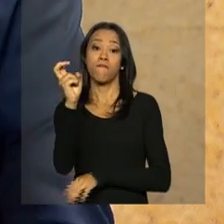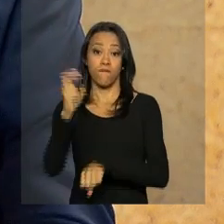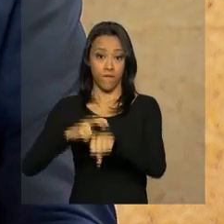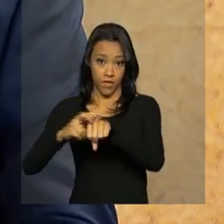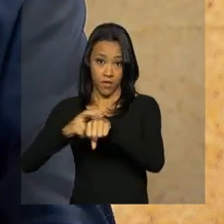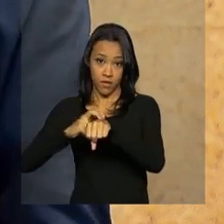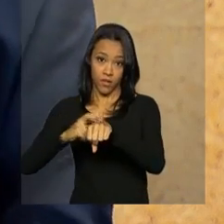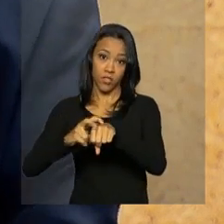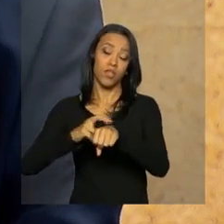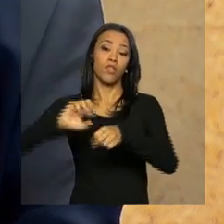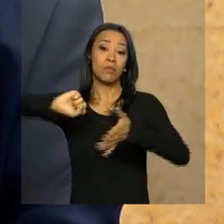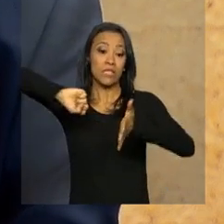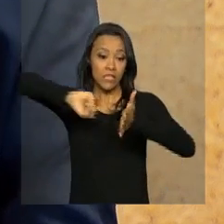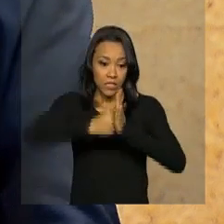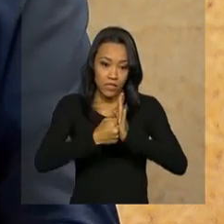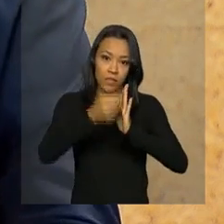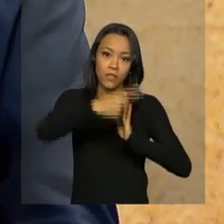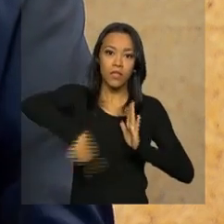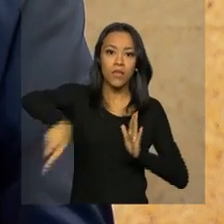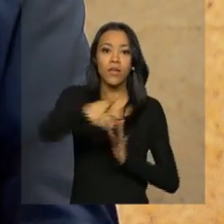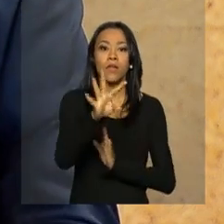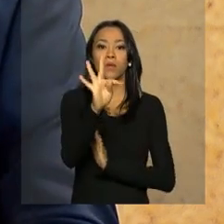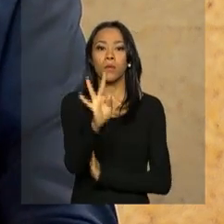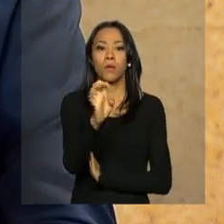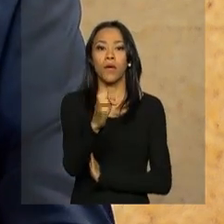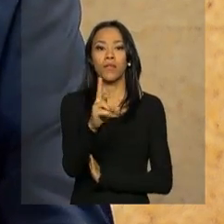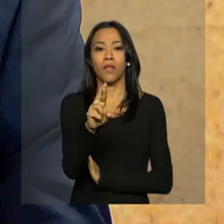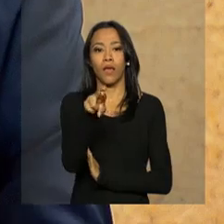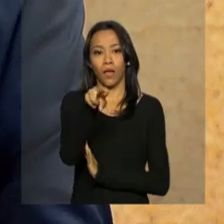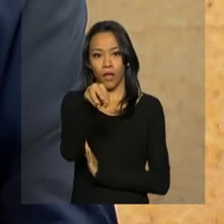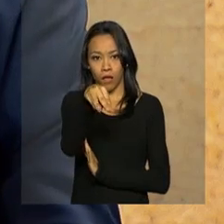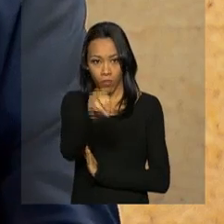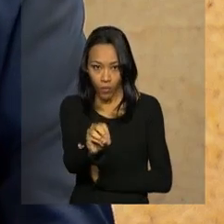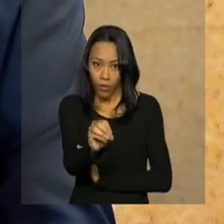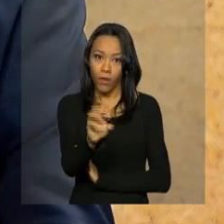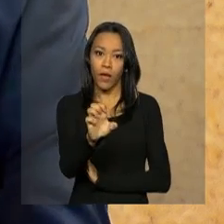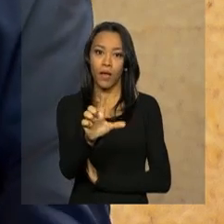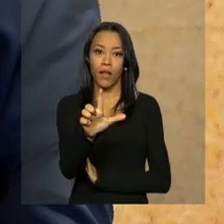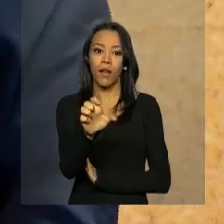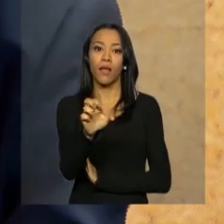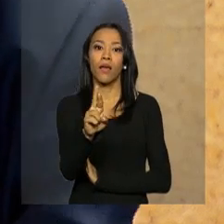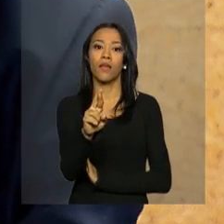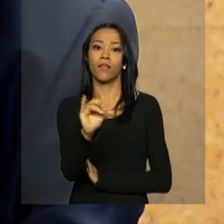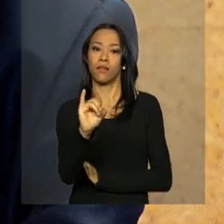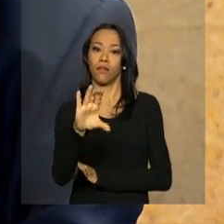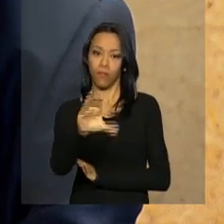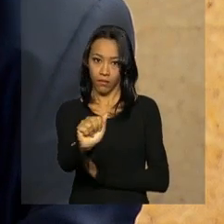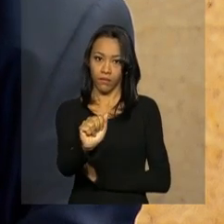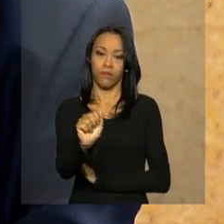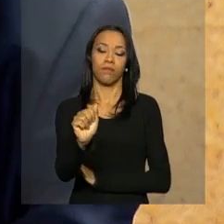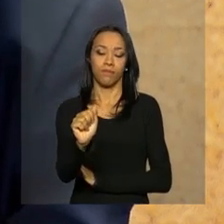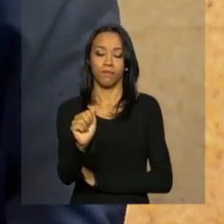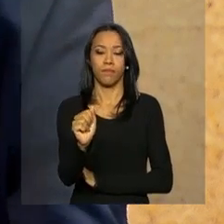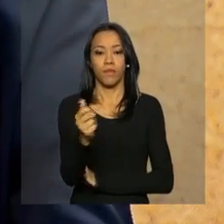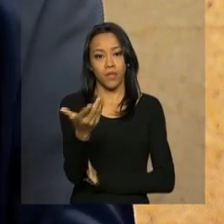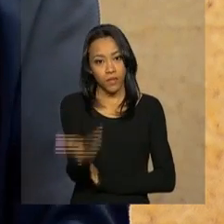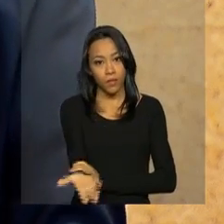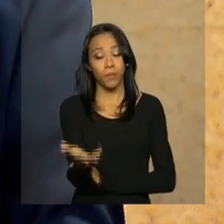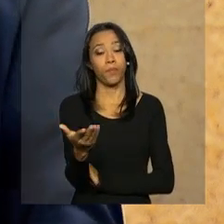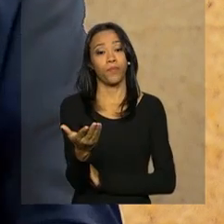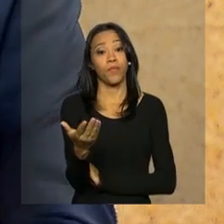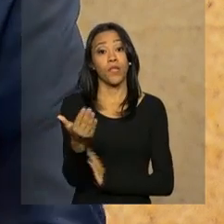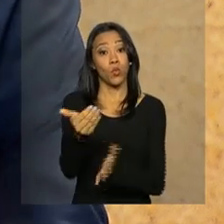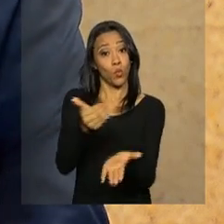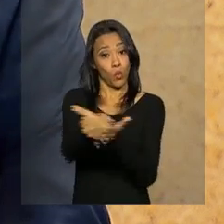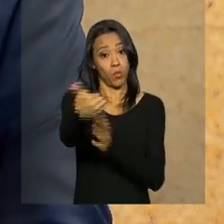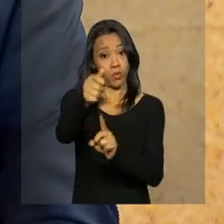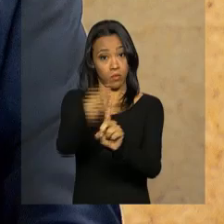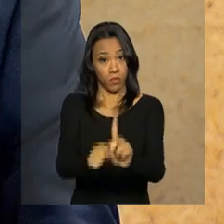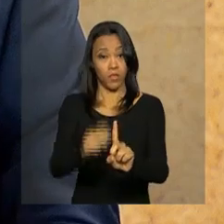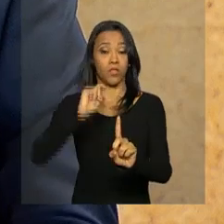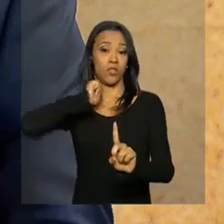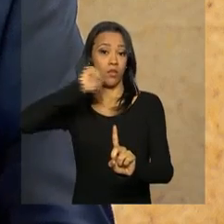abril.